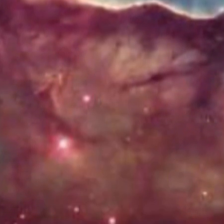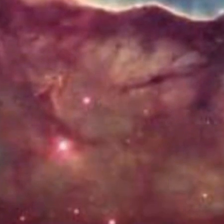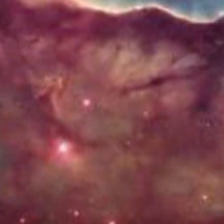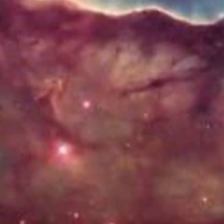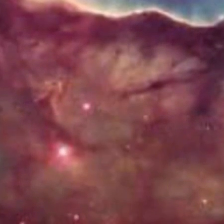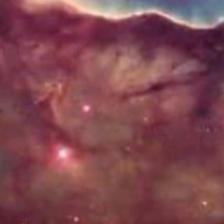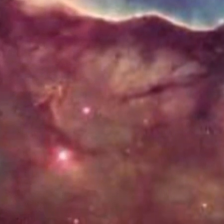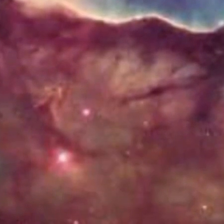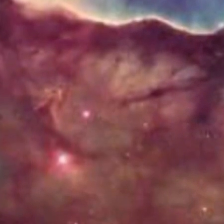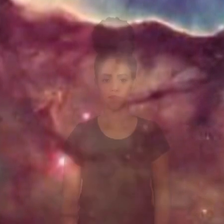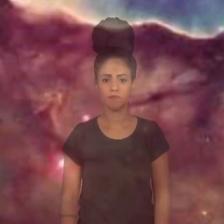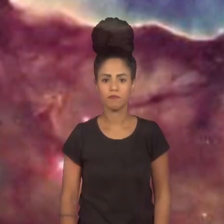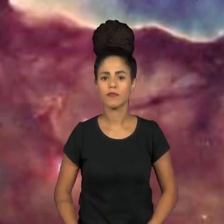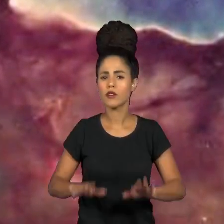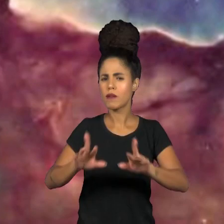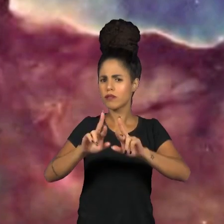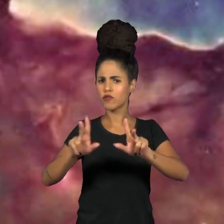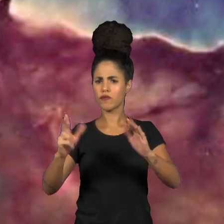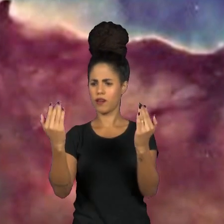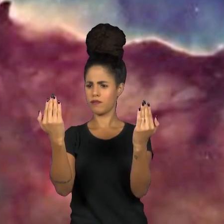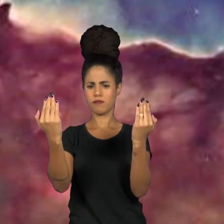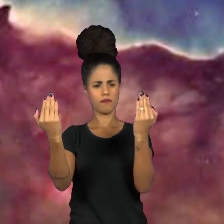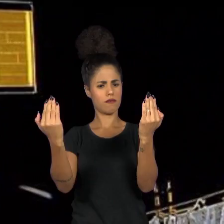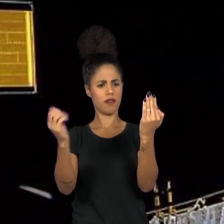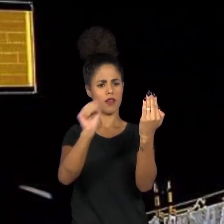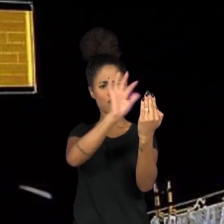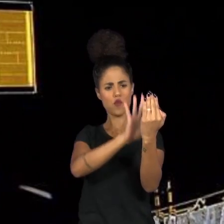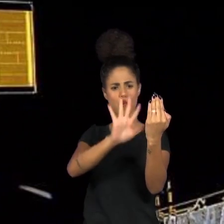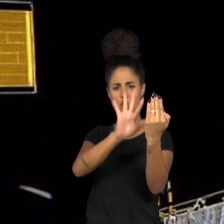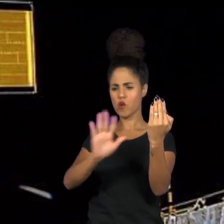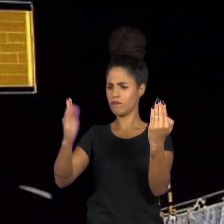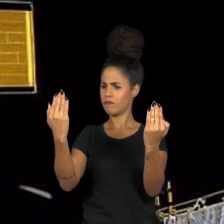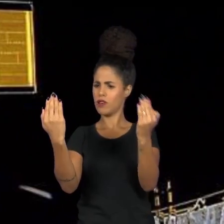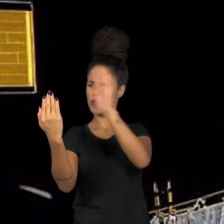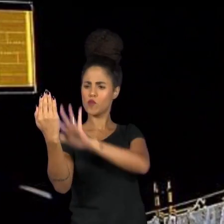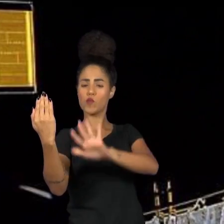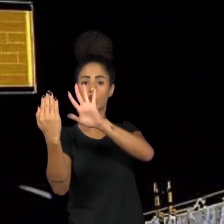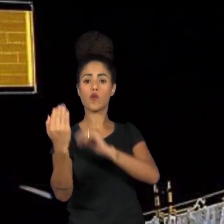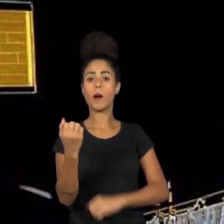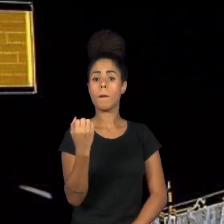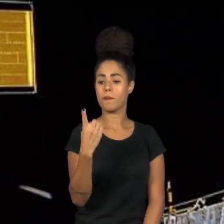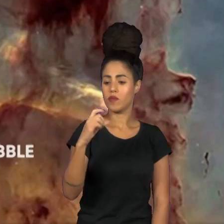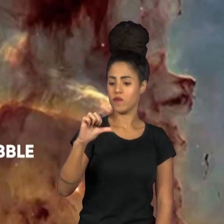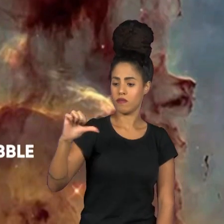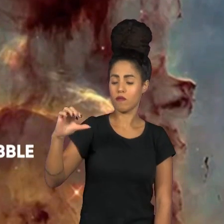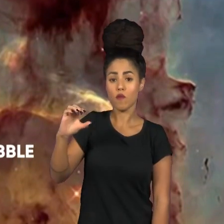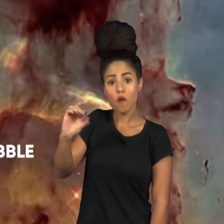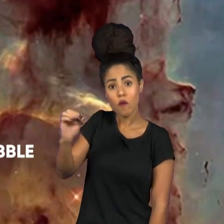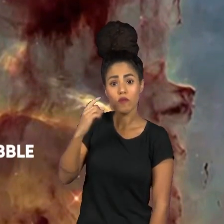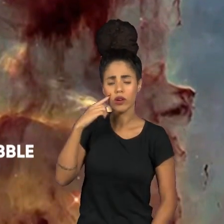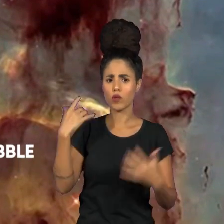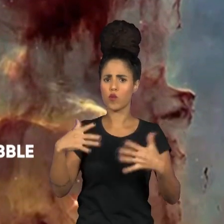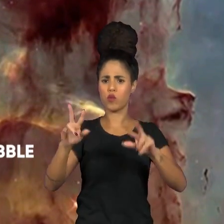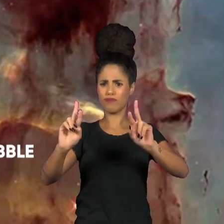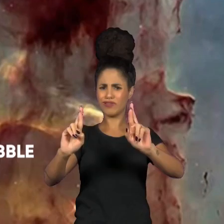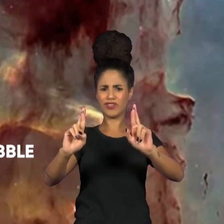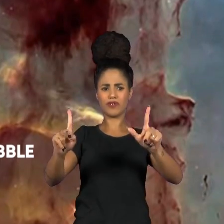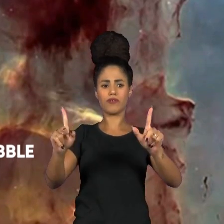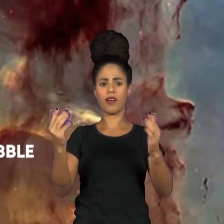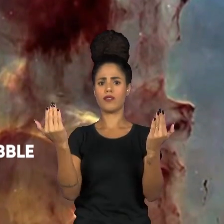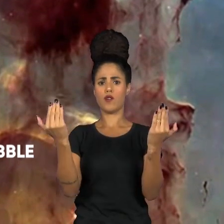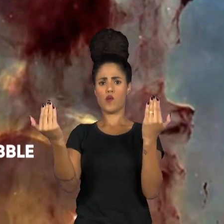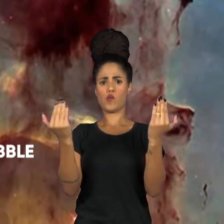A diferença de nitidez em relação ao Hubble, lançado em 1990, é gritante.